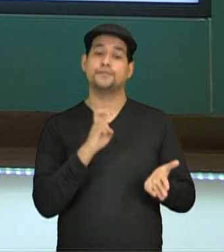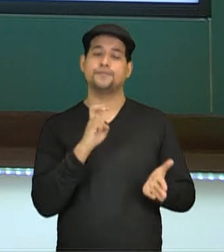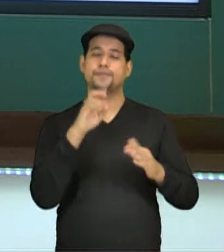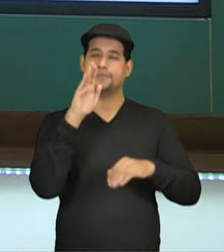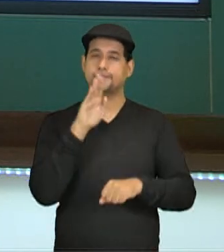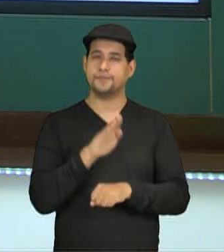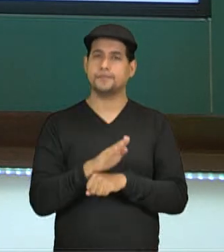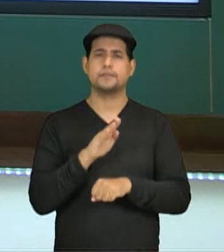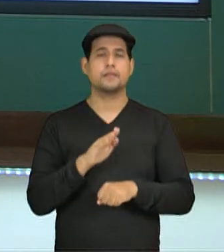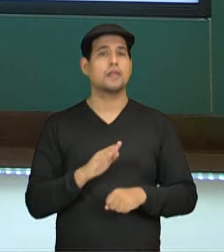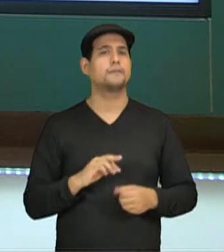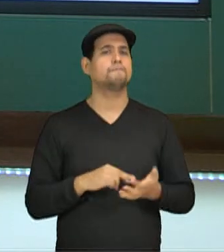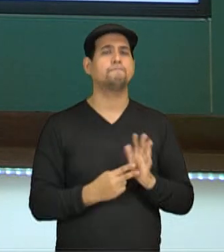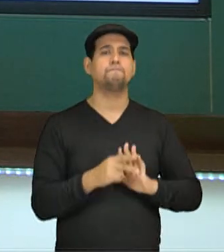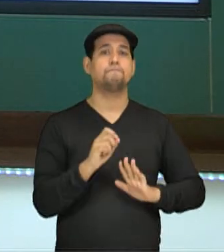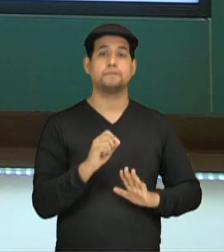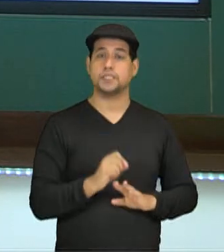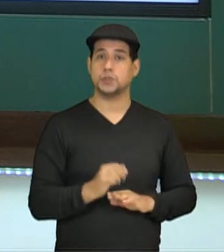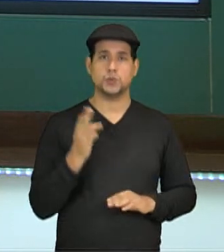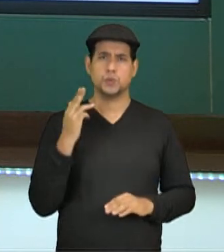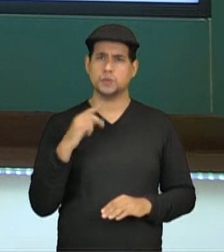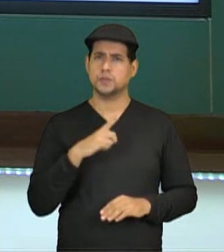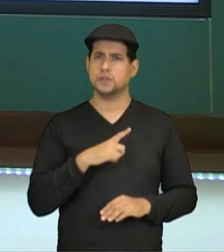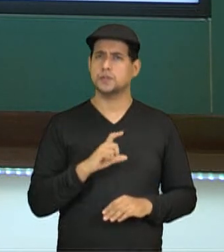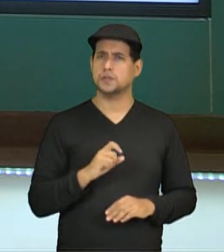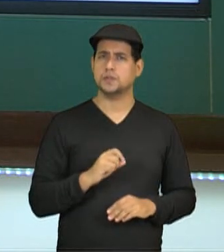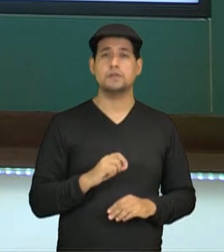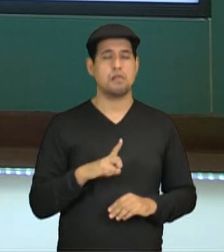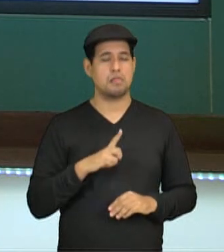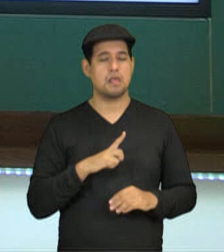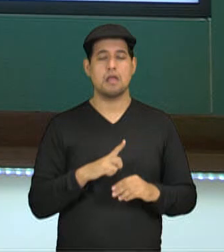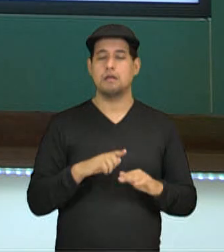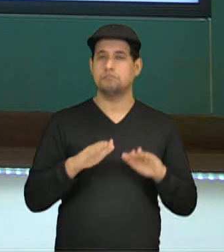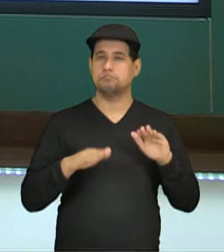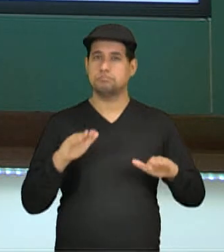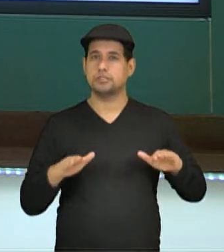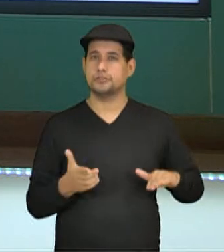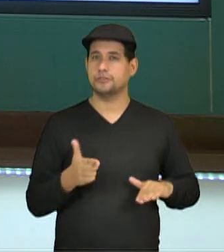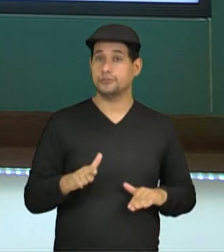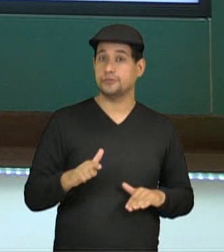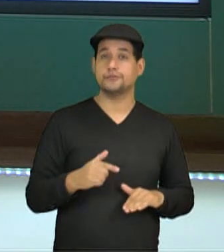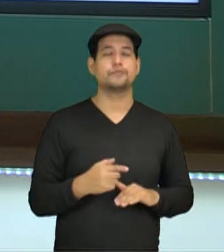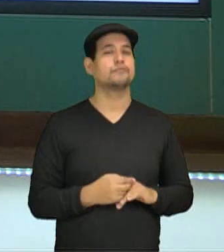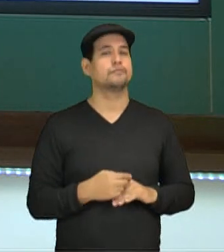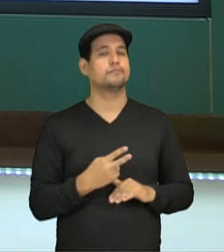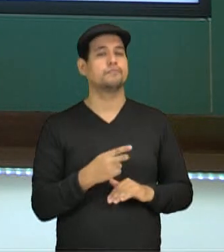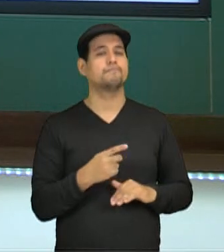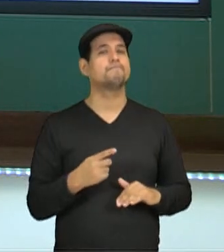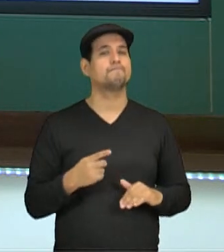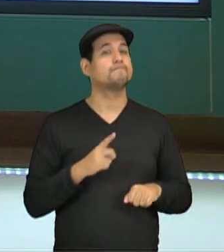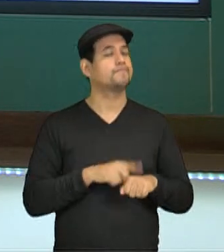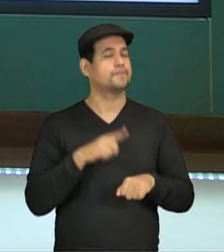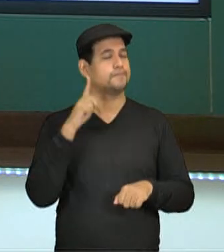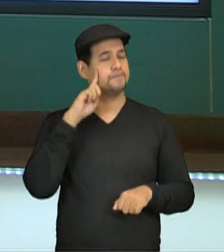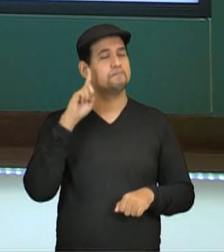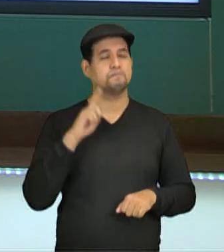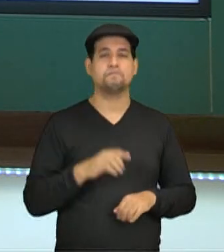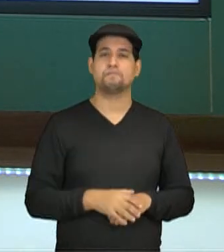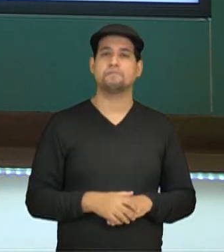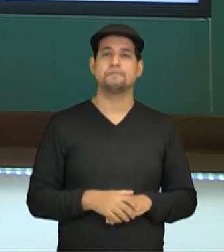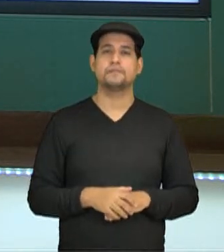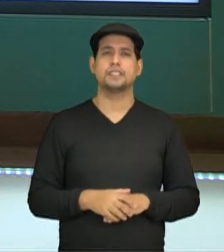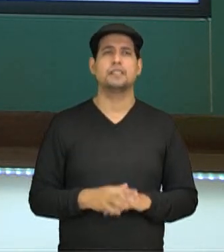tarde, ó. Sendo assim, normalmente temos a mesma temperatura repetida por duas vezes no mesmo dia.